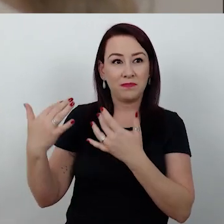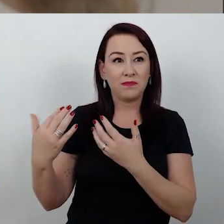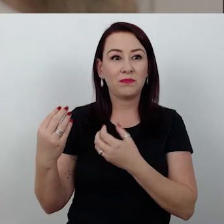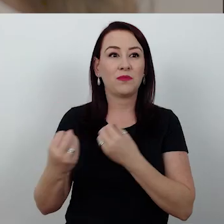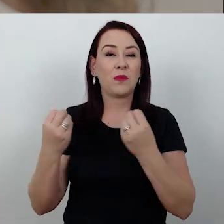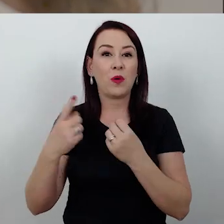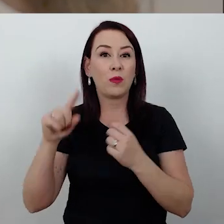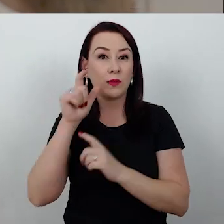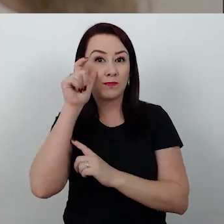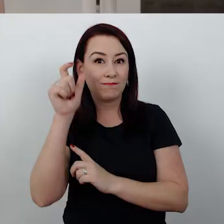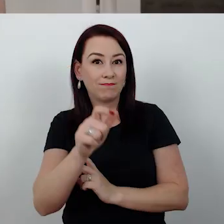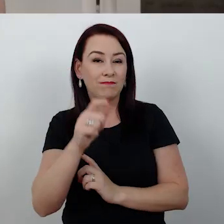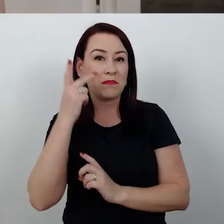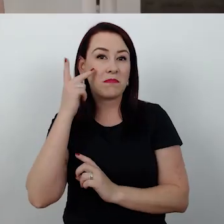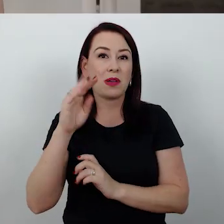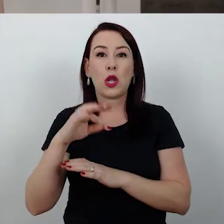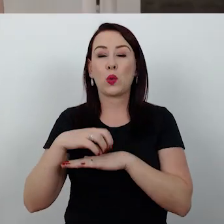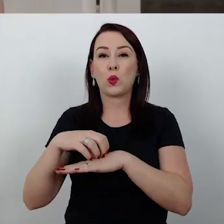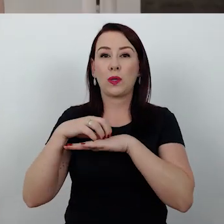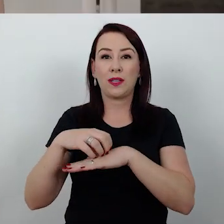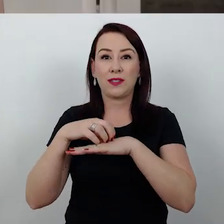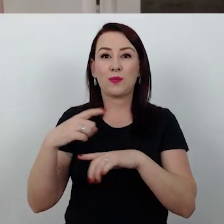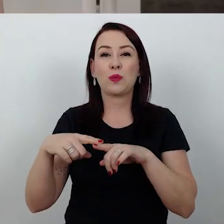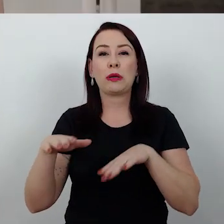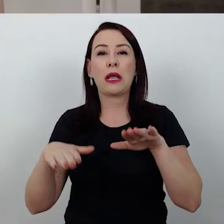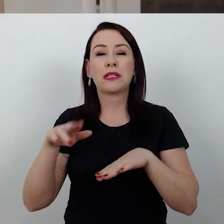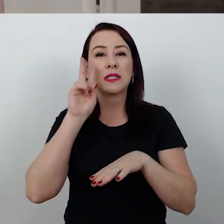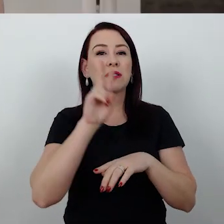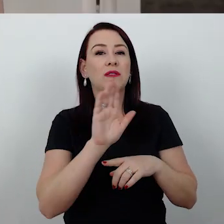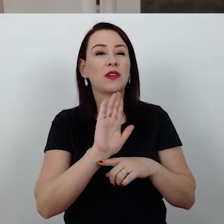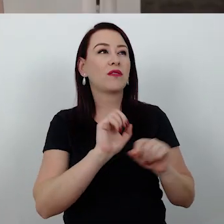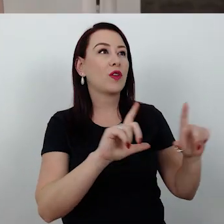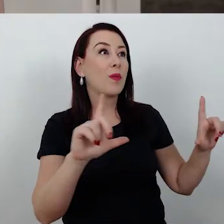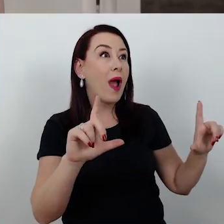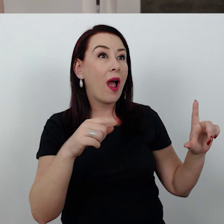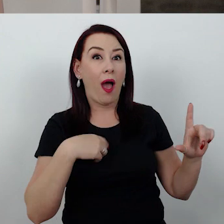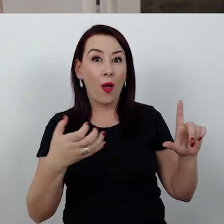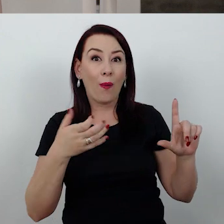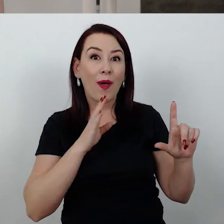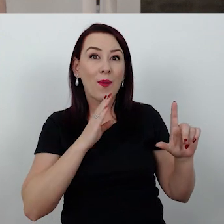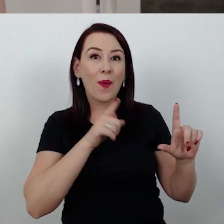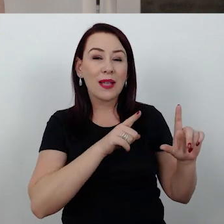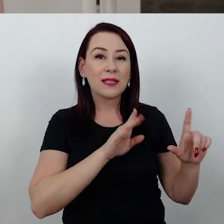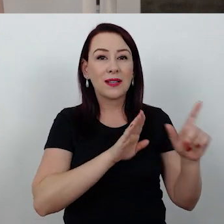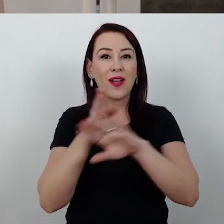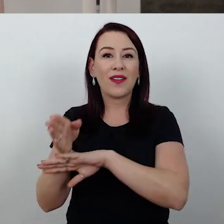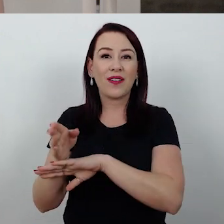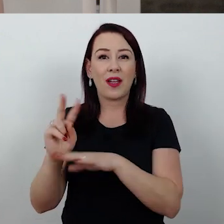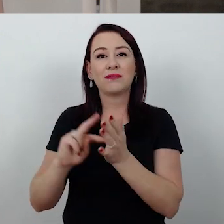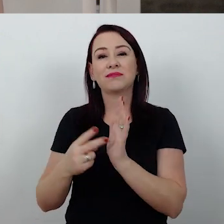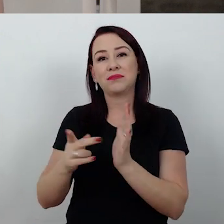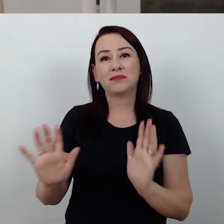de atração de turistas, né, porque a pessoa identifica uma locação determinada, mas quer conhecer esse lugar, isso é uma coisa